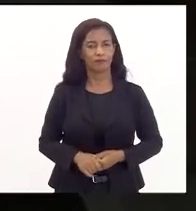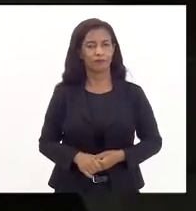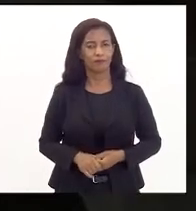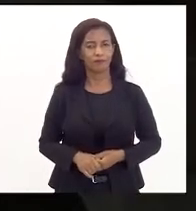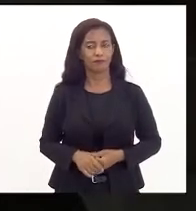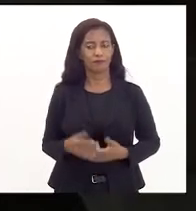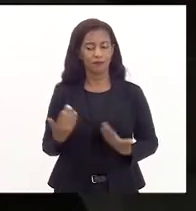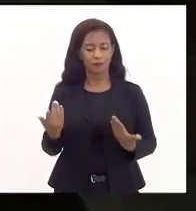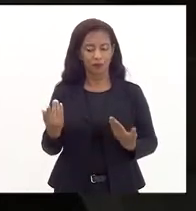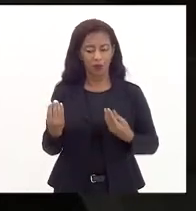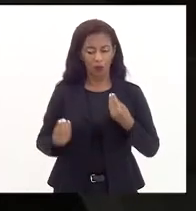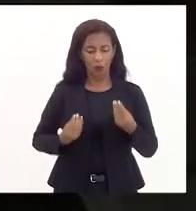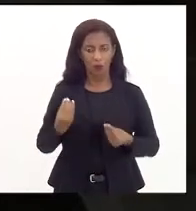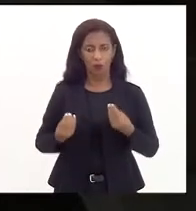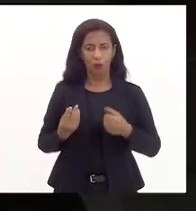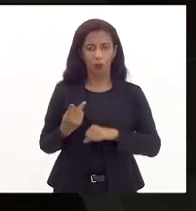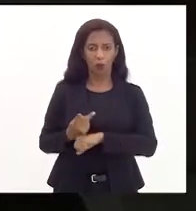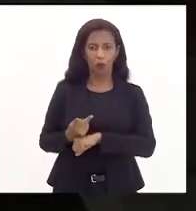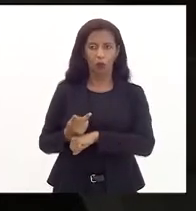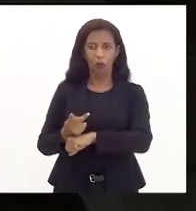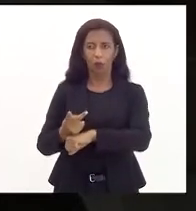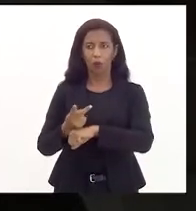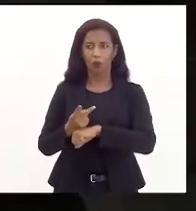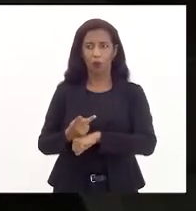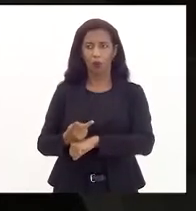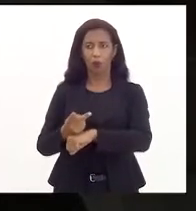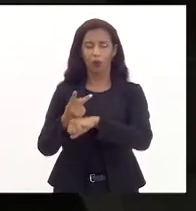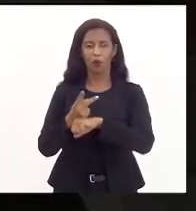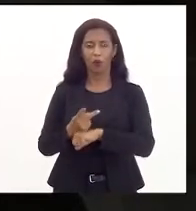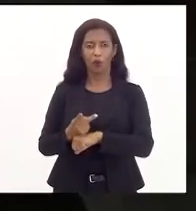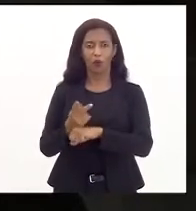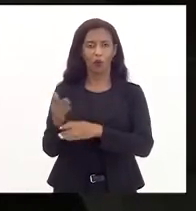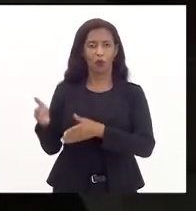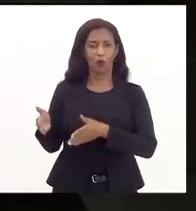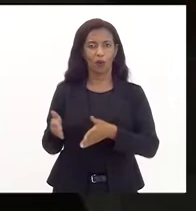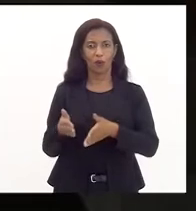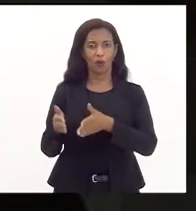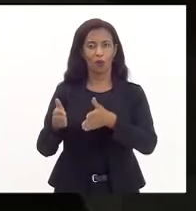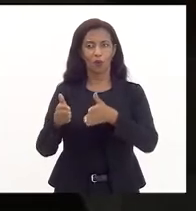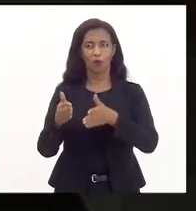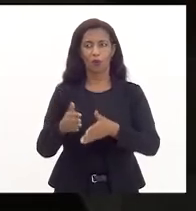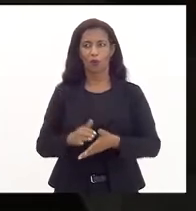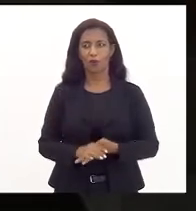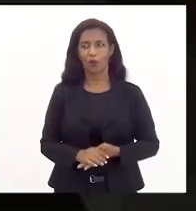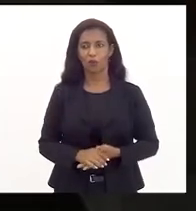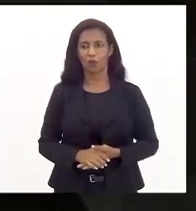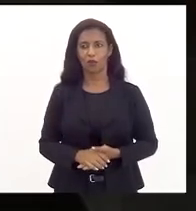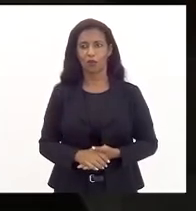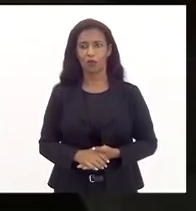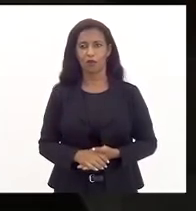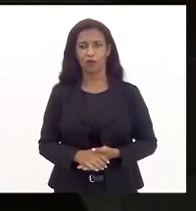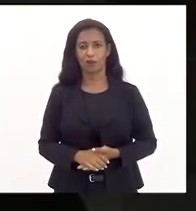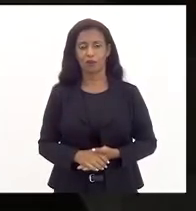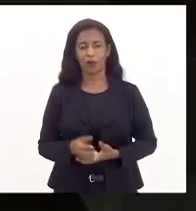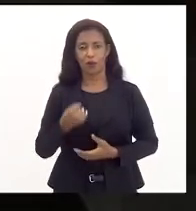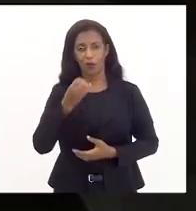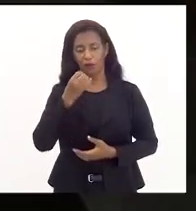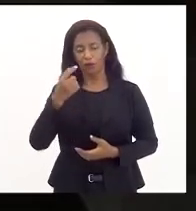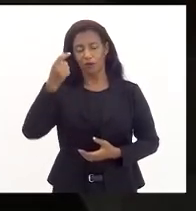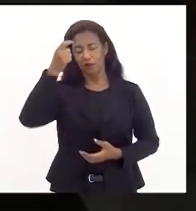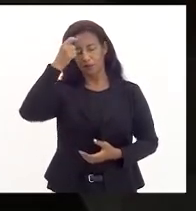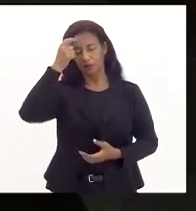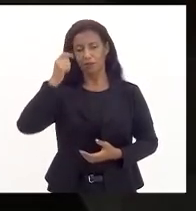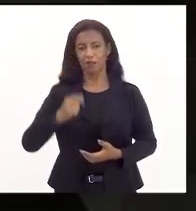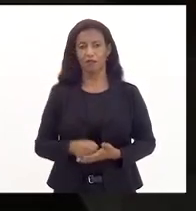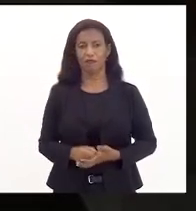Como buscamos o caminho do meio, o equilíbrio, o bom senso,